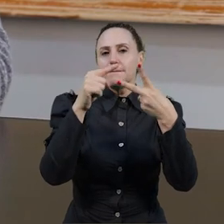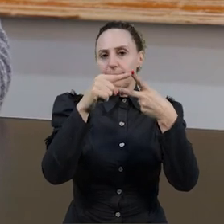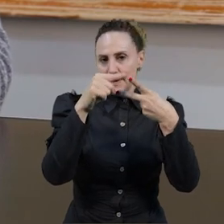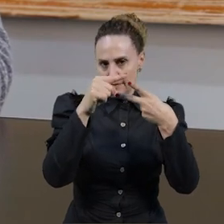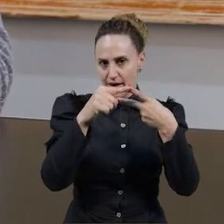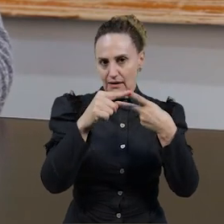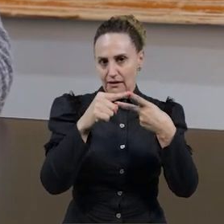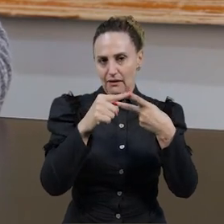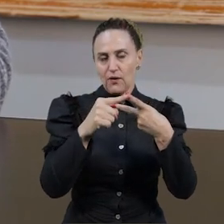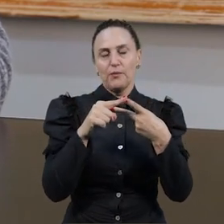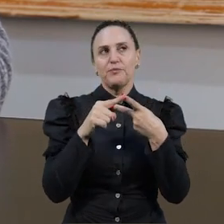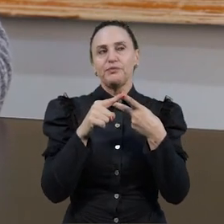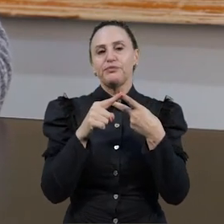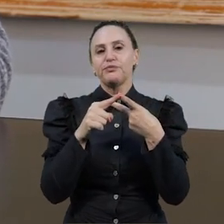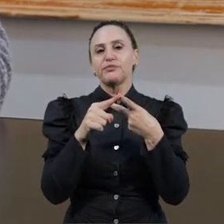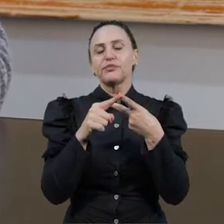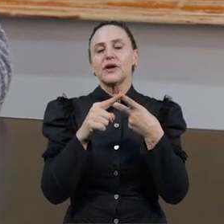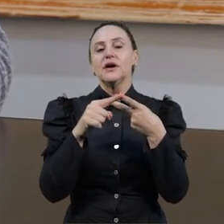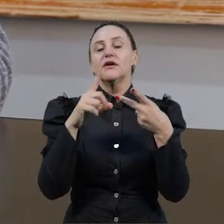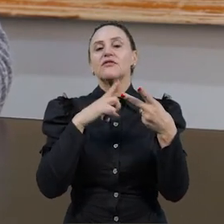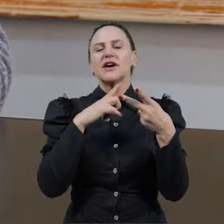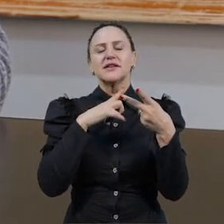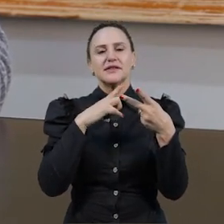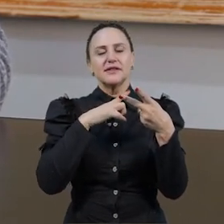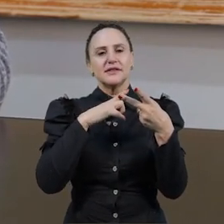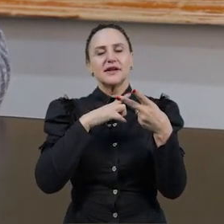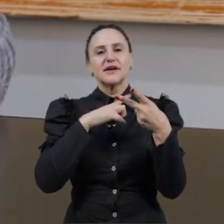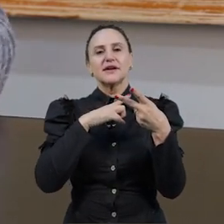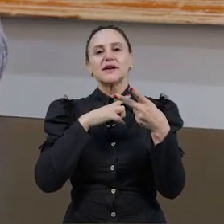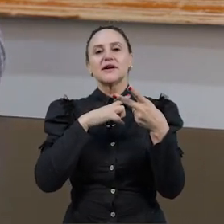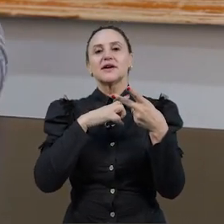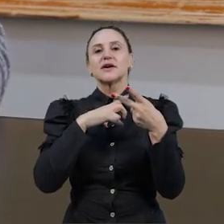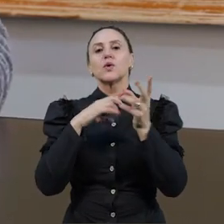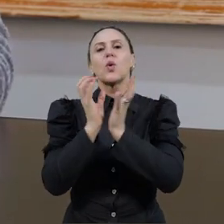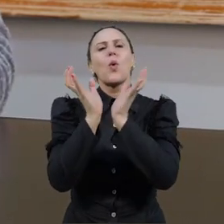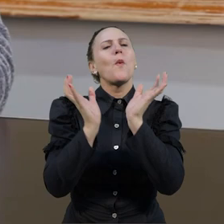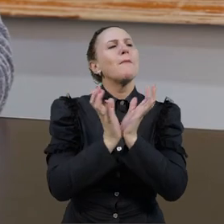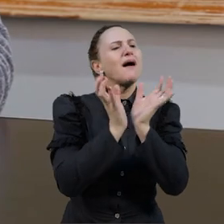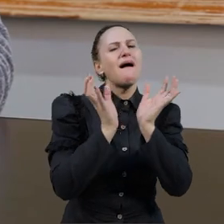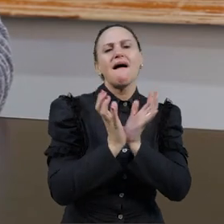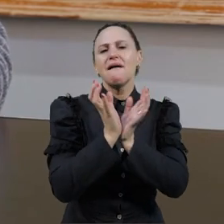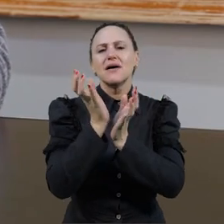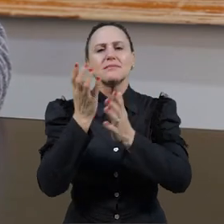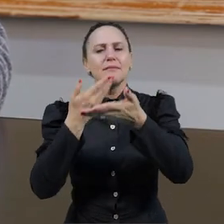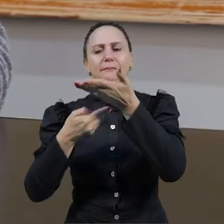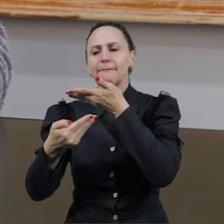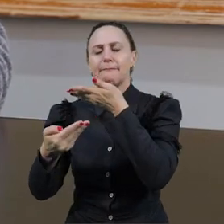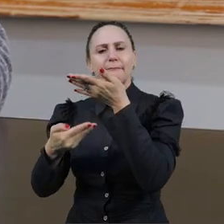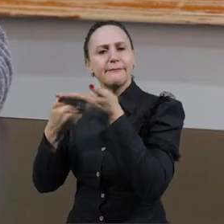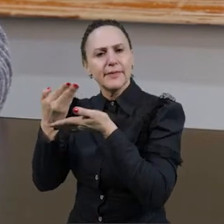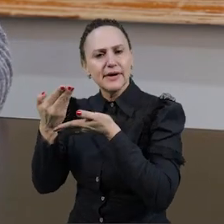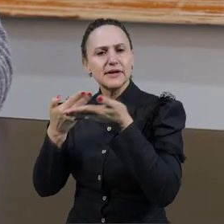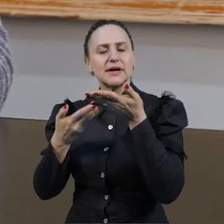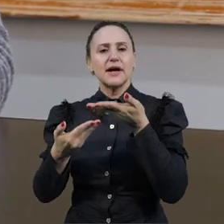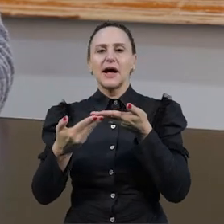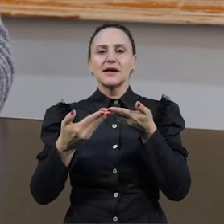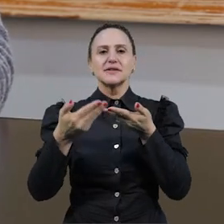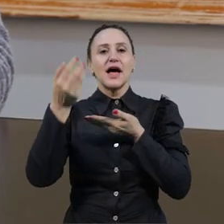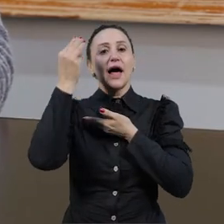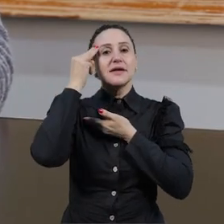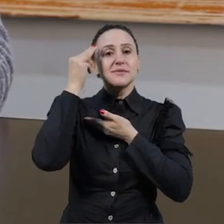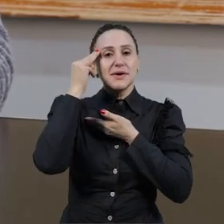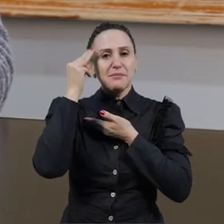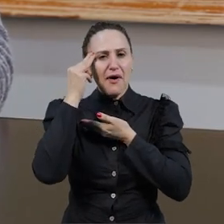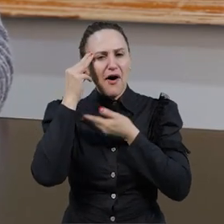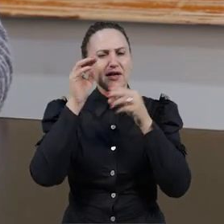se constituir para que vocês possam compartilhar com os seus colegas as suas memórias